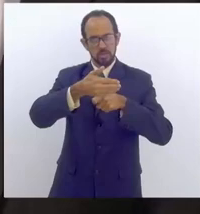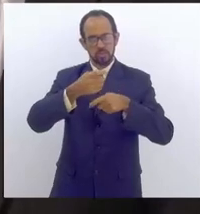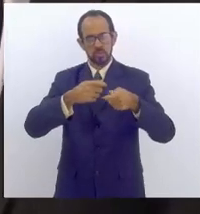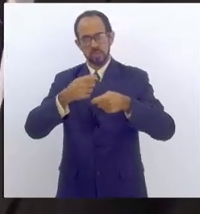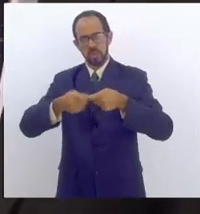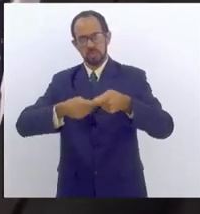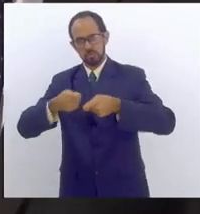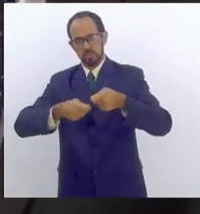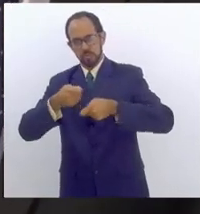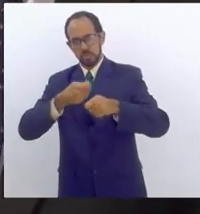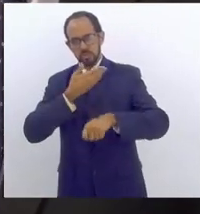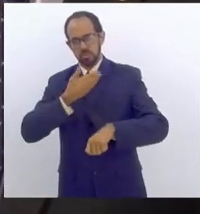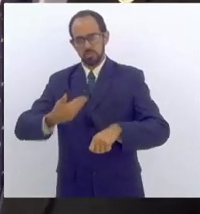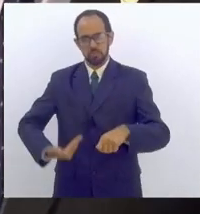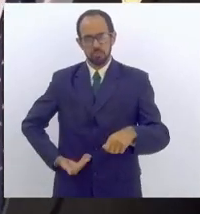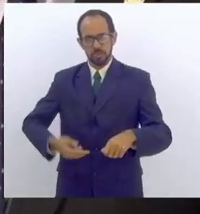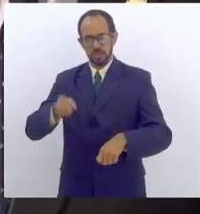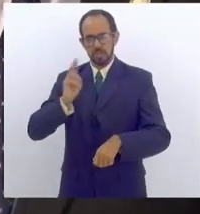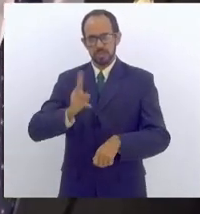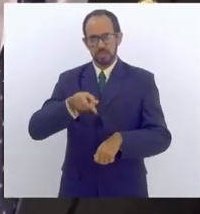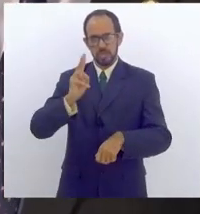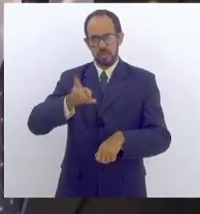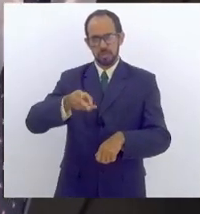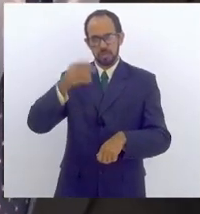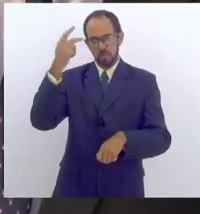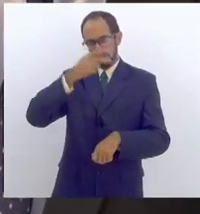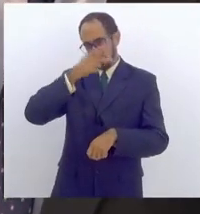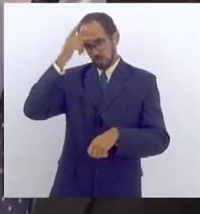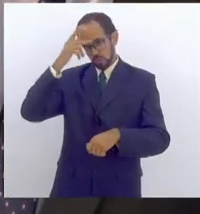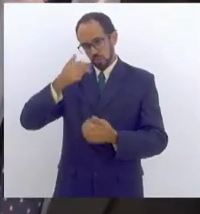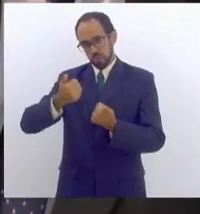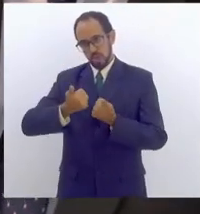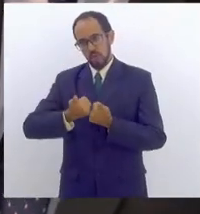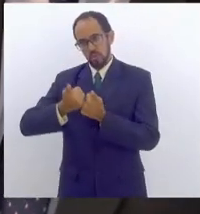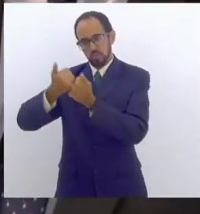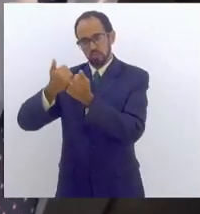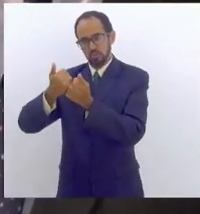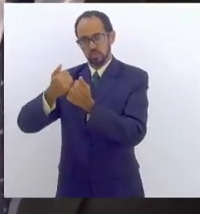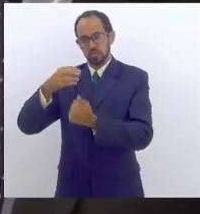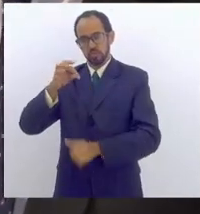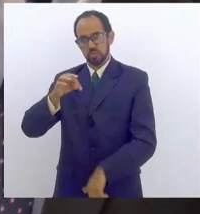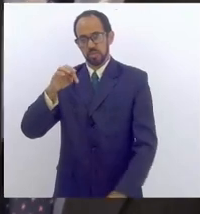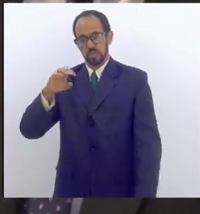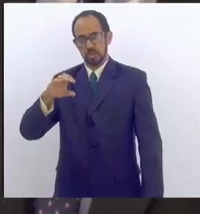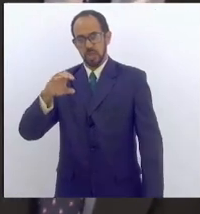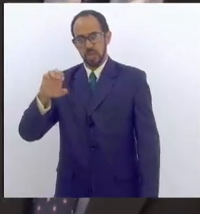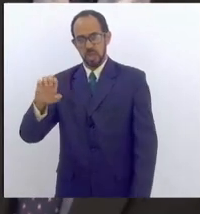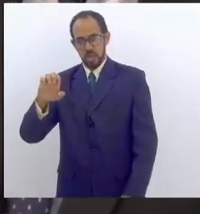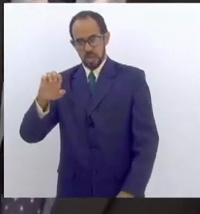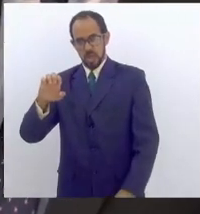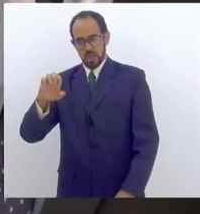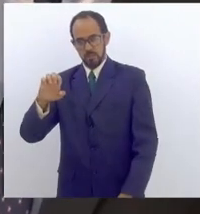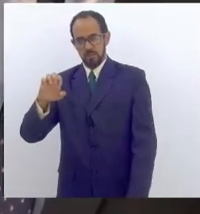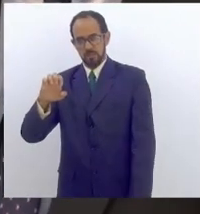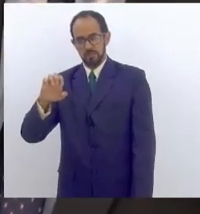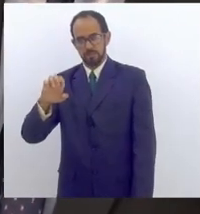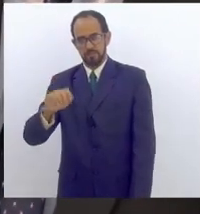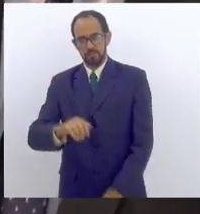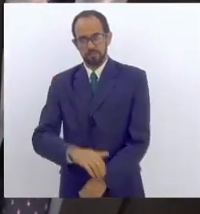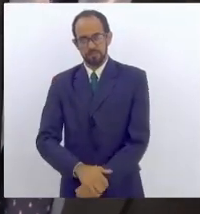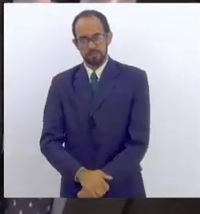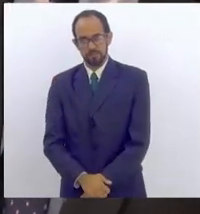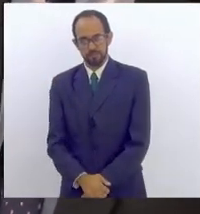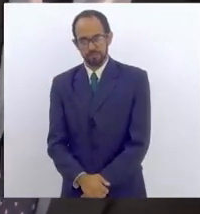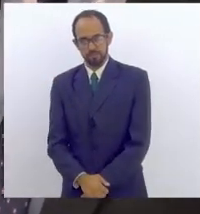pública, sempre com precioso auxílio do Tribunal de Contas da União. Por via